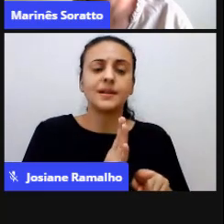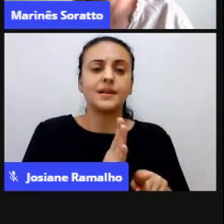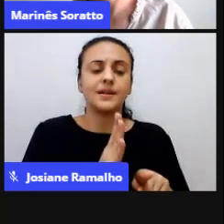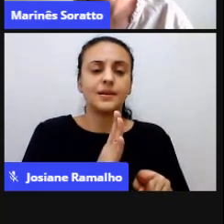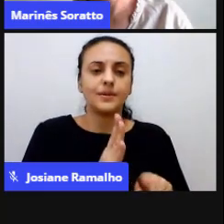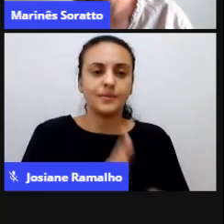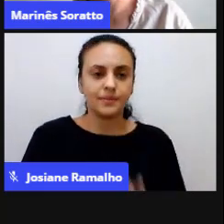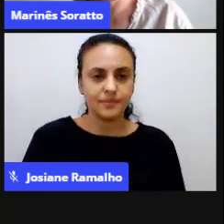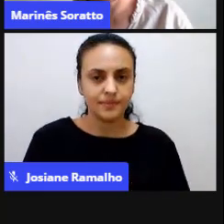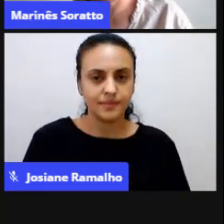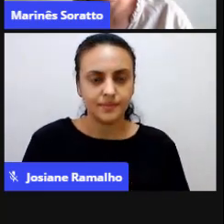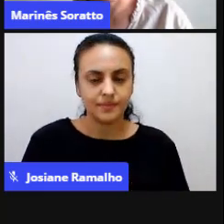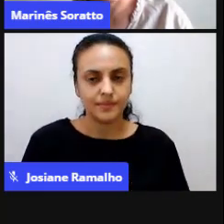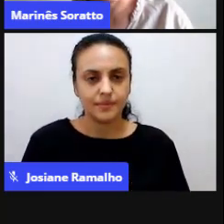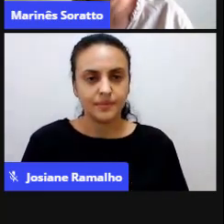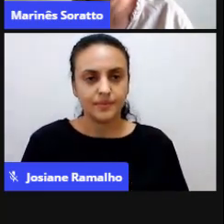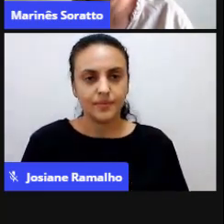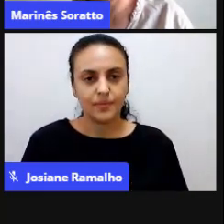séculos.